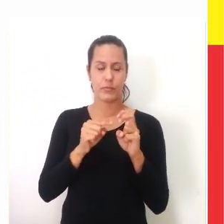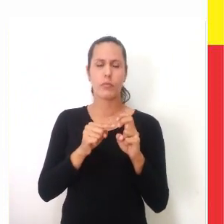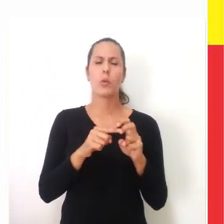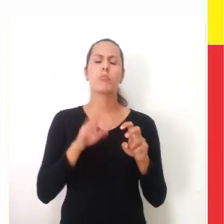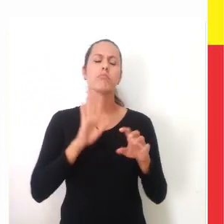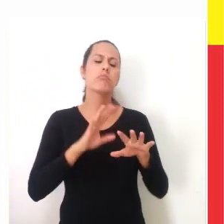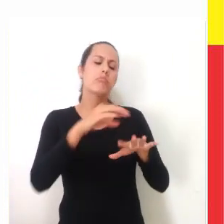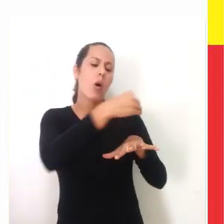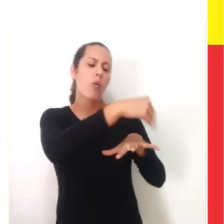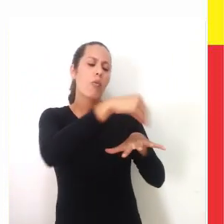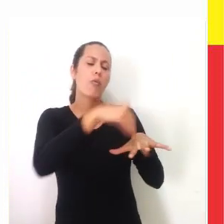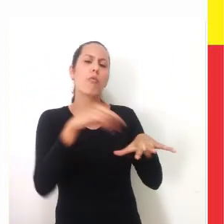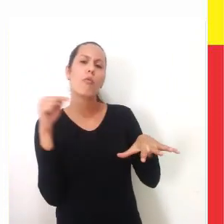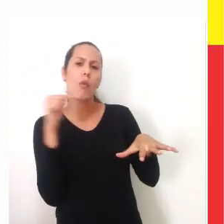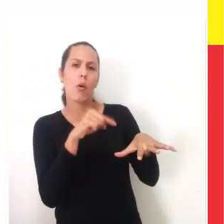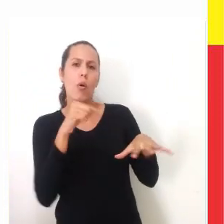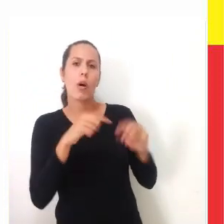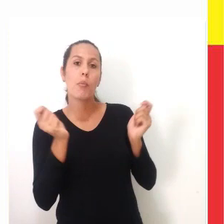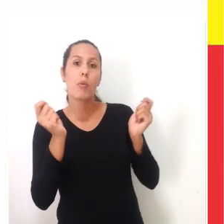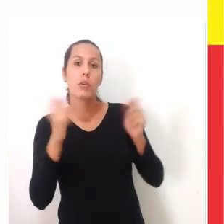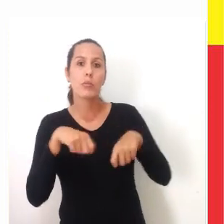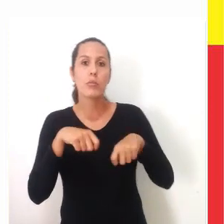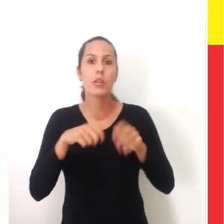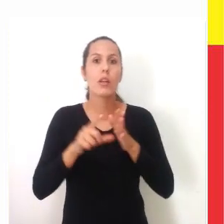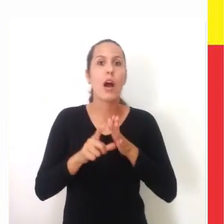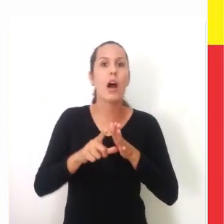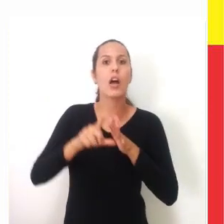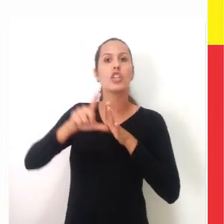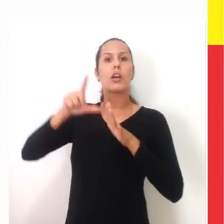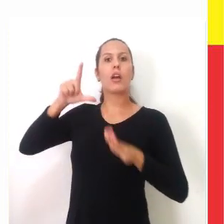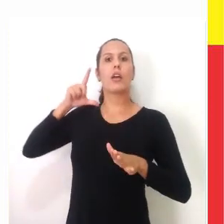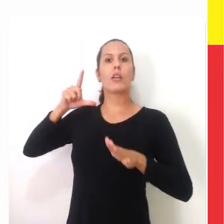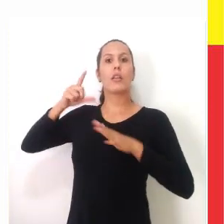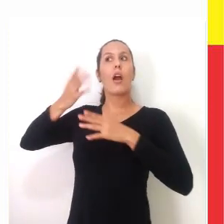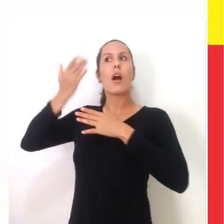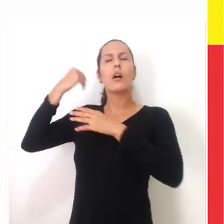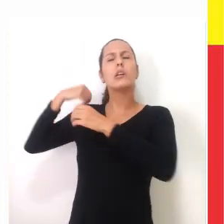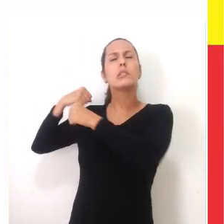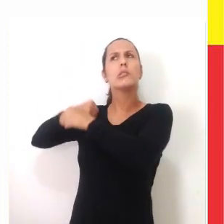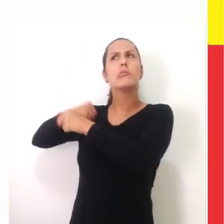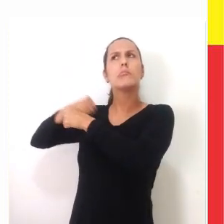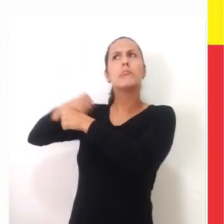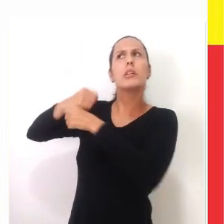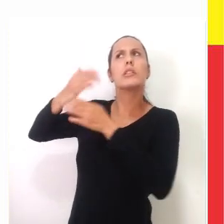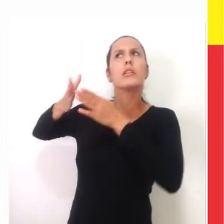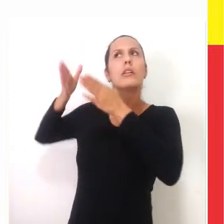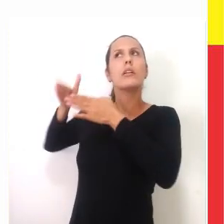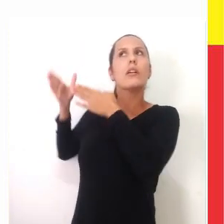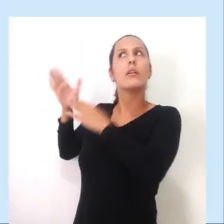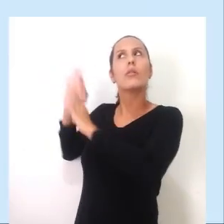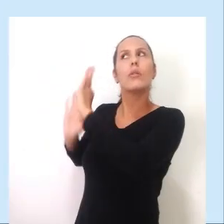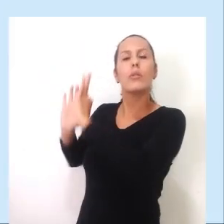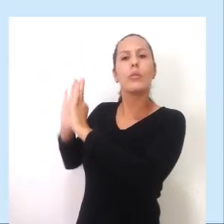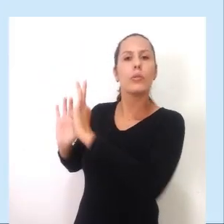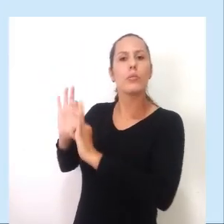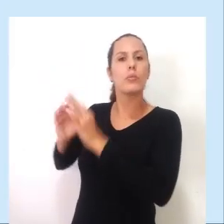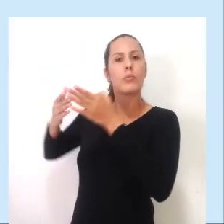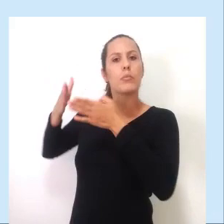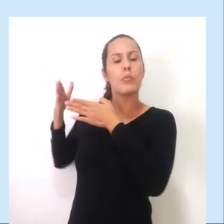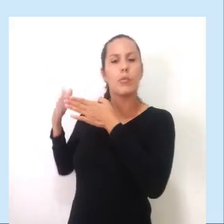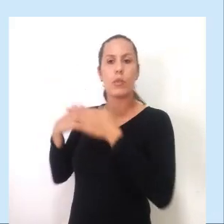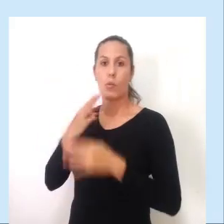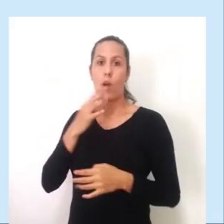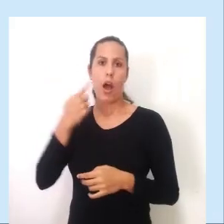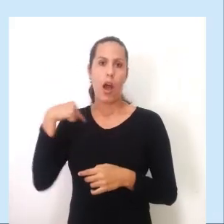fósseis permitem reconstituir o passado. O que seria isso? Quando a gente vai para o museu, por exemplo,